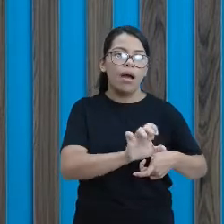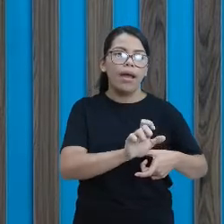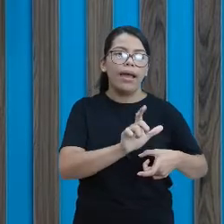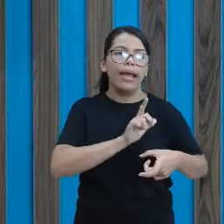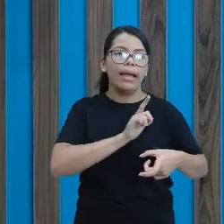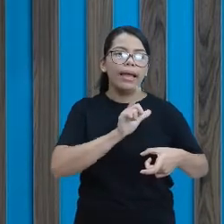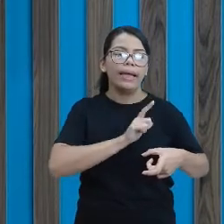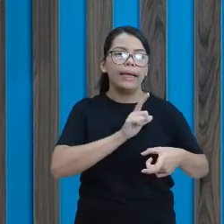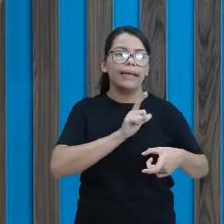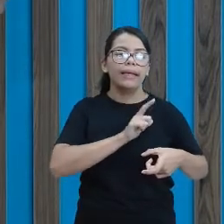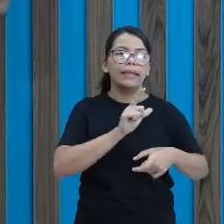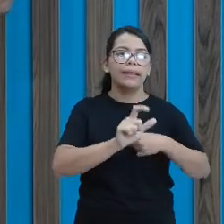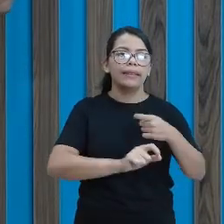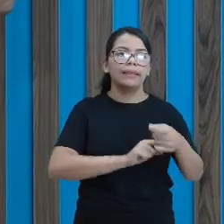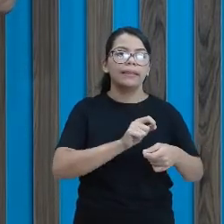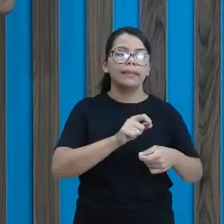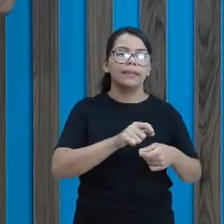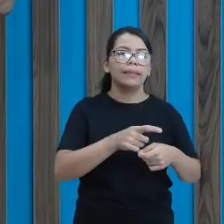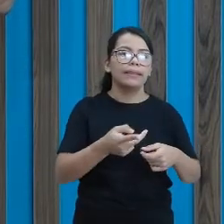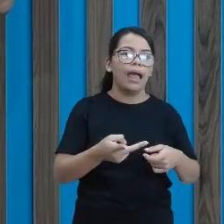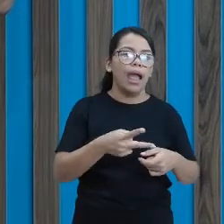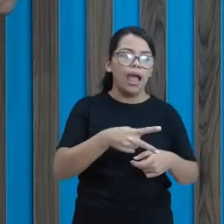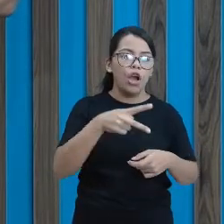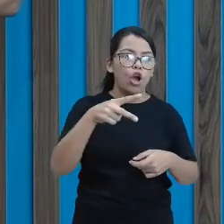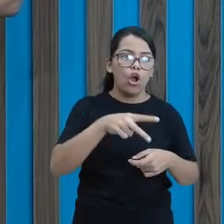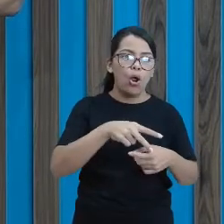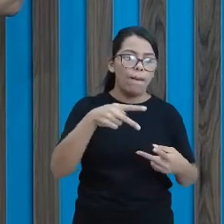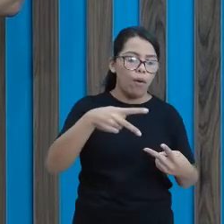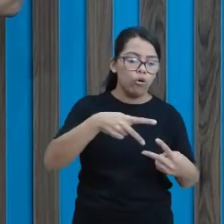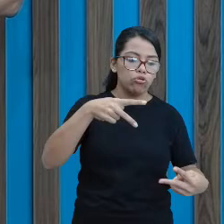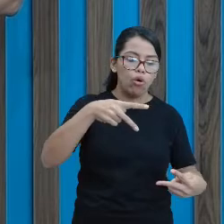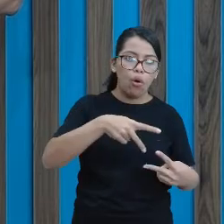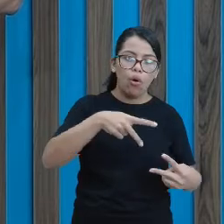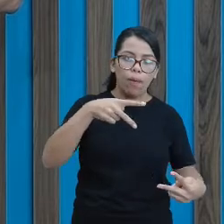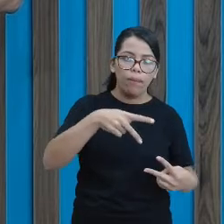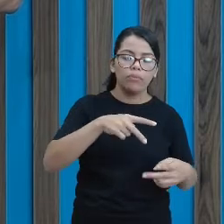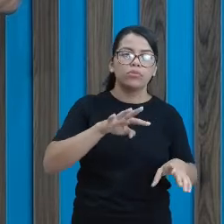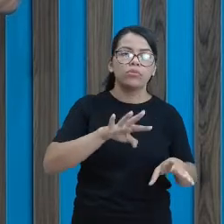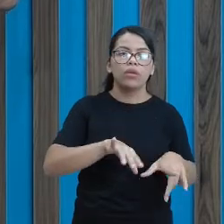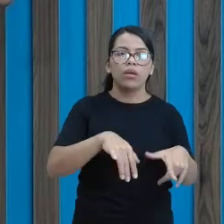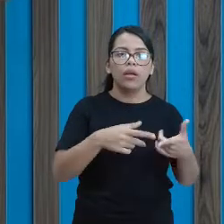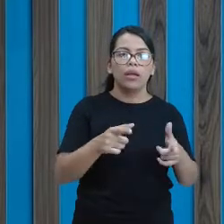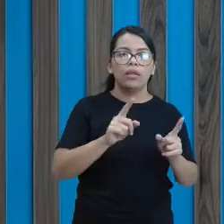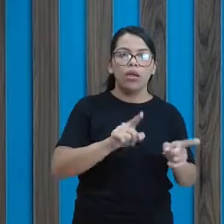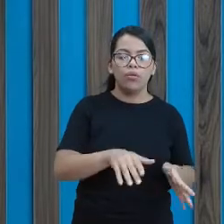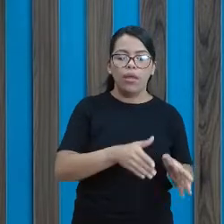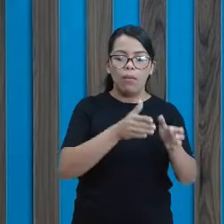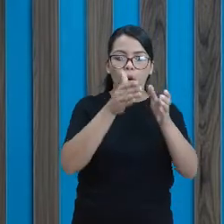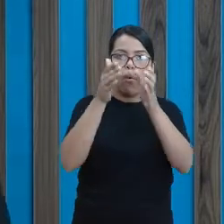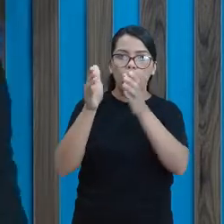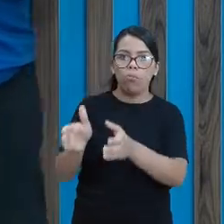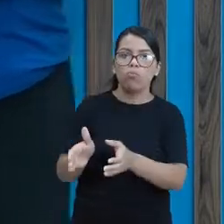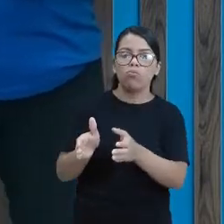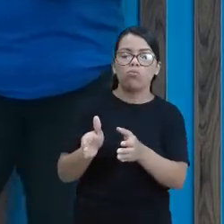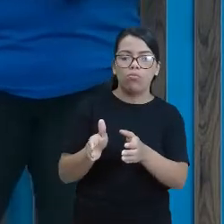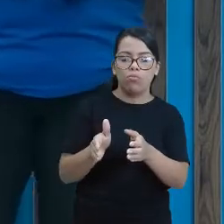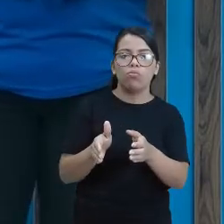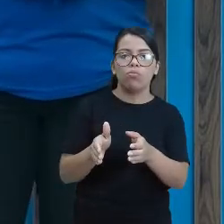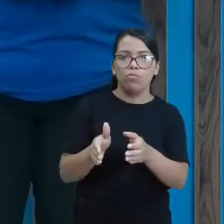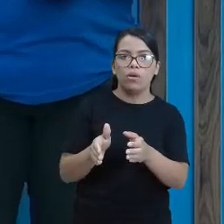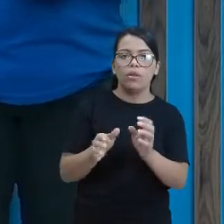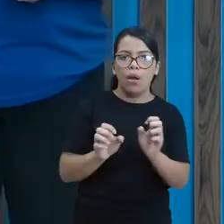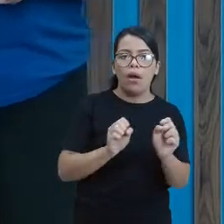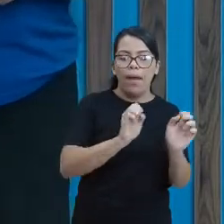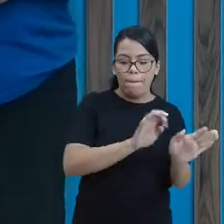se duplicam e aí, no final das contas, são transmitidas para as células-filhas formadas as mesmas informações